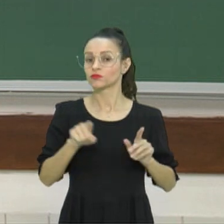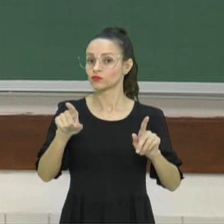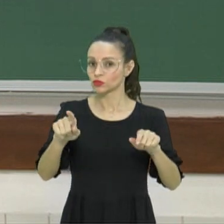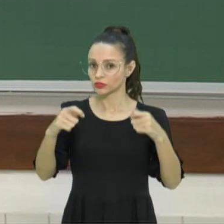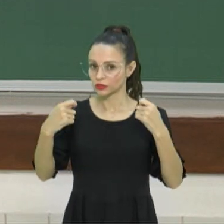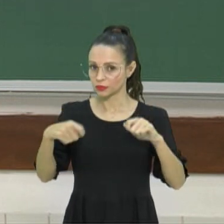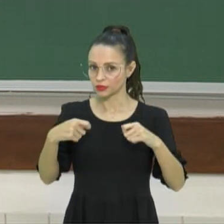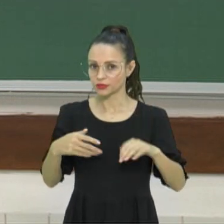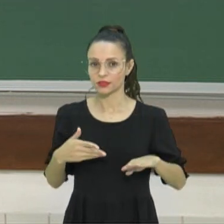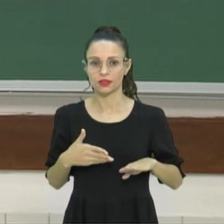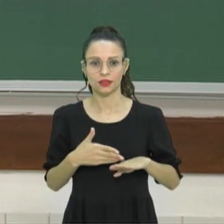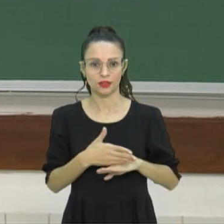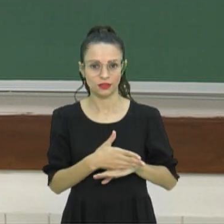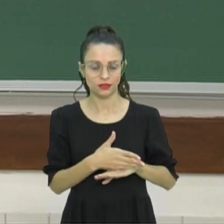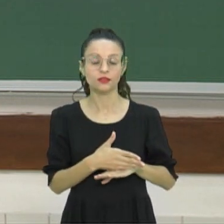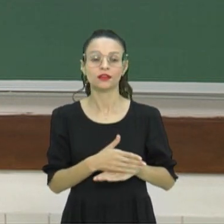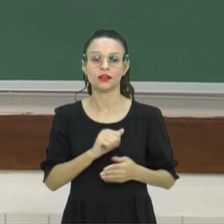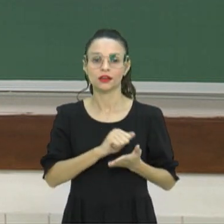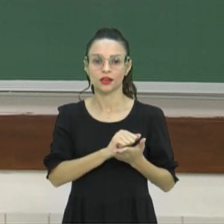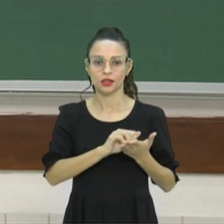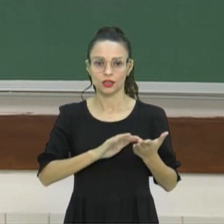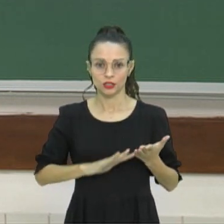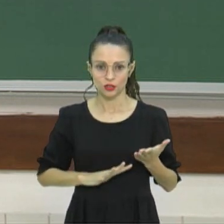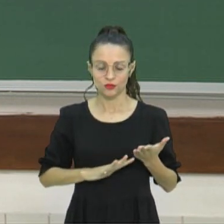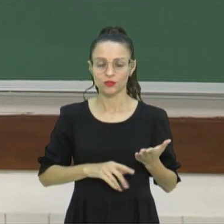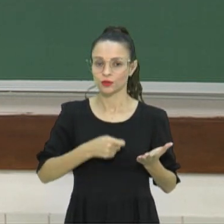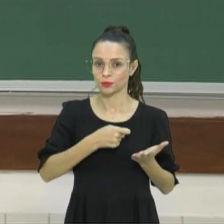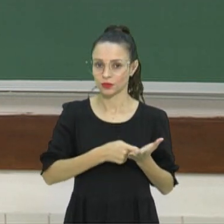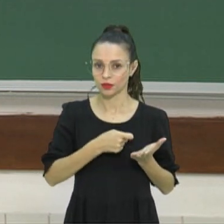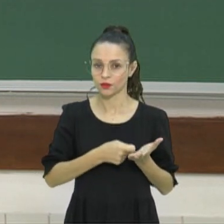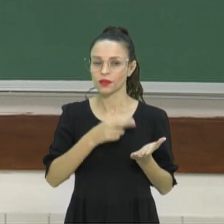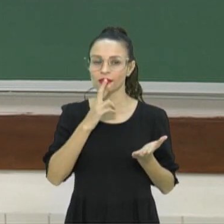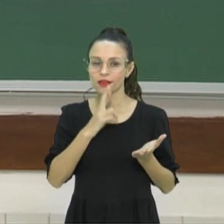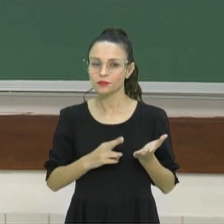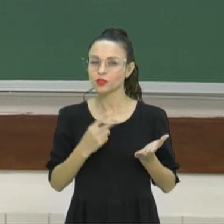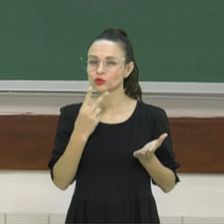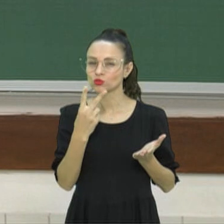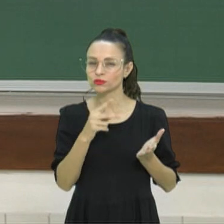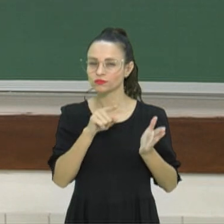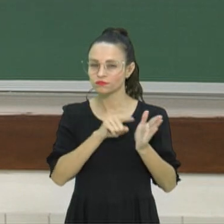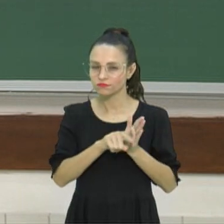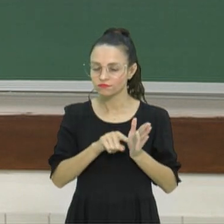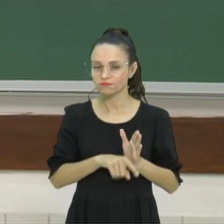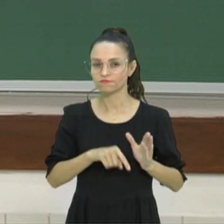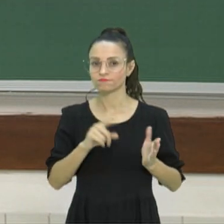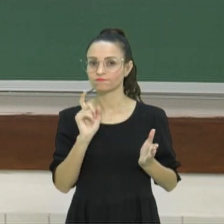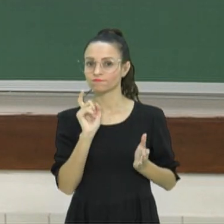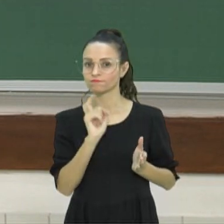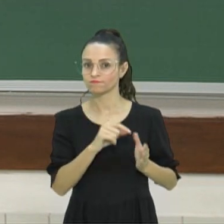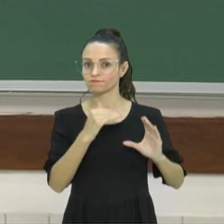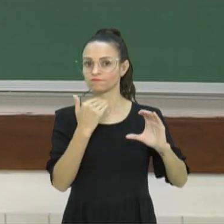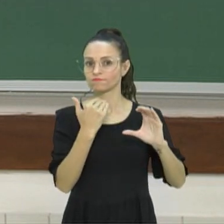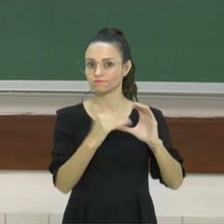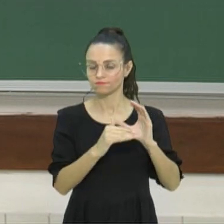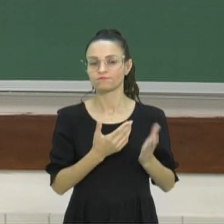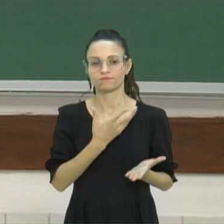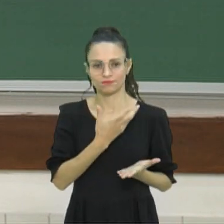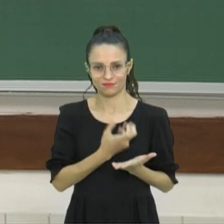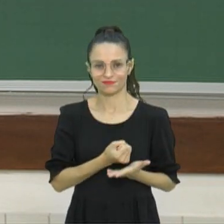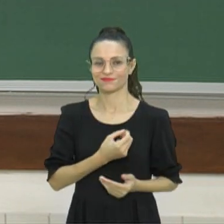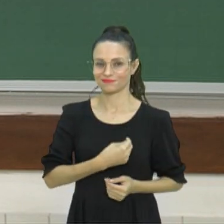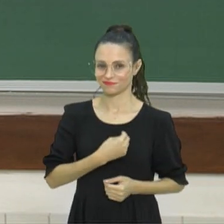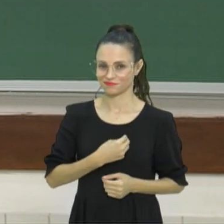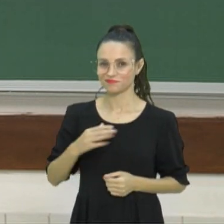vocês acessarem a atividade obrigatória, responder as duas questões e clicar em enviar. Aí a sua presença vai